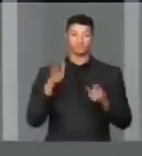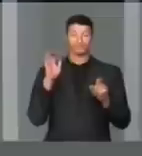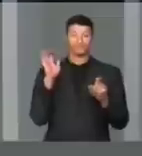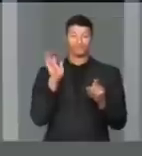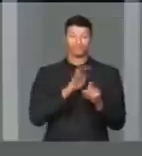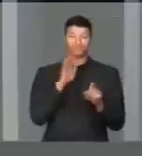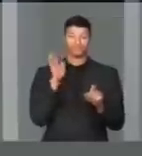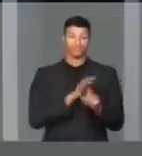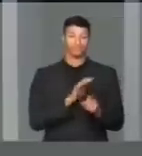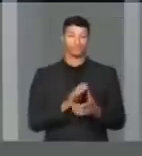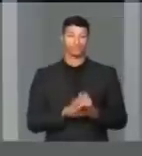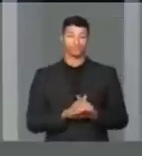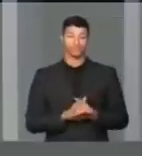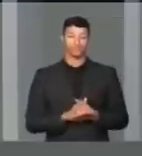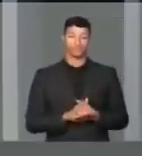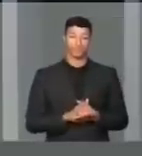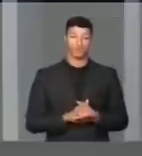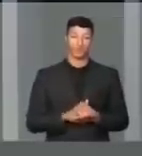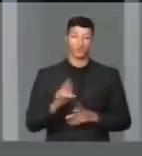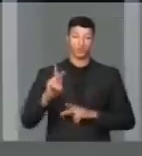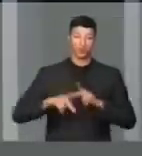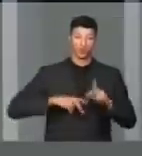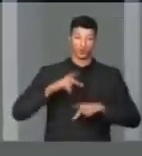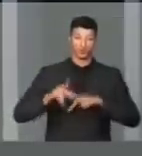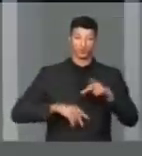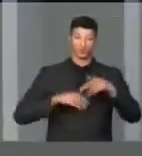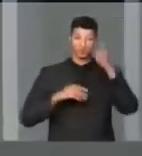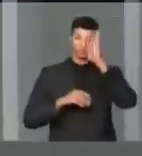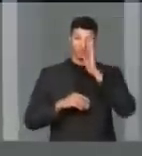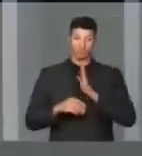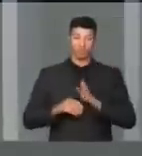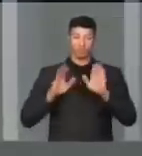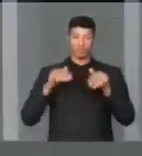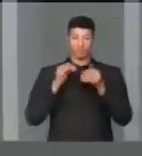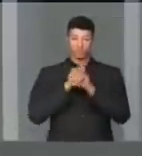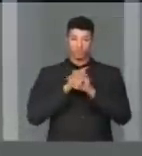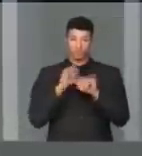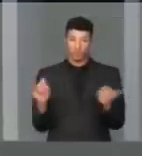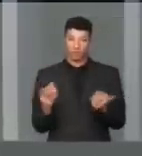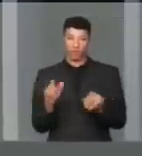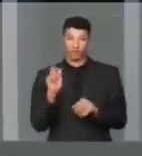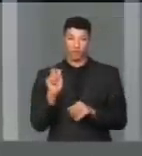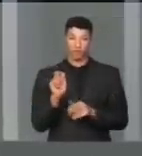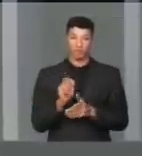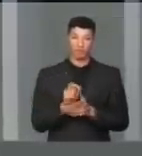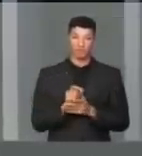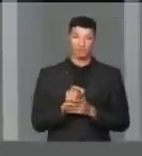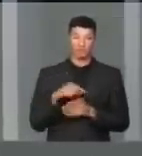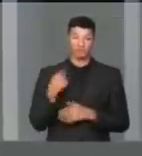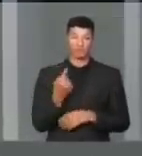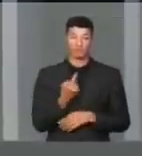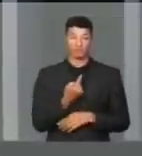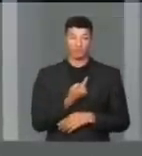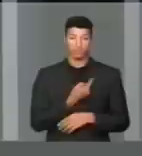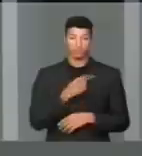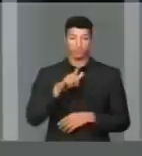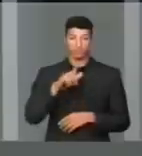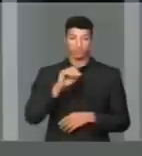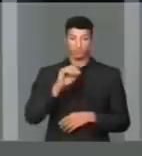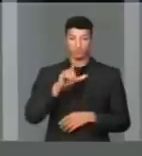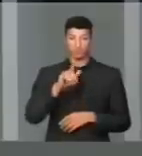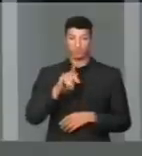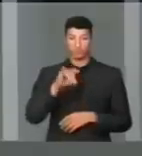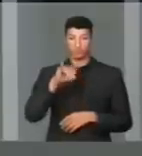ataca a população brasileira ao dizer que nós somos